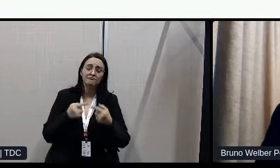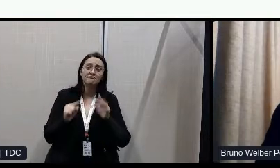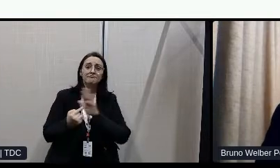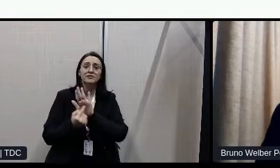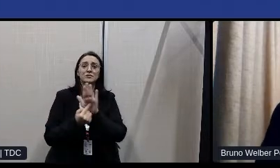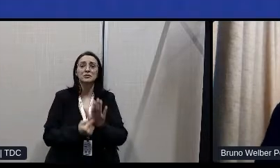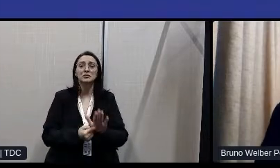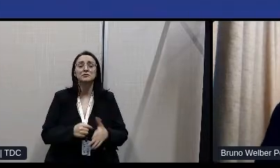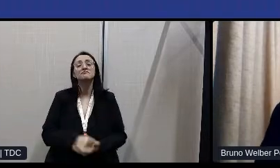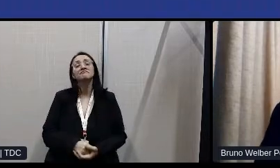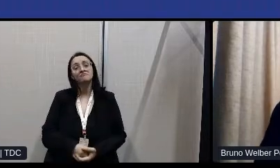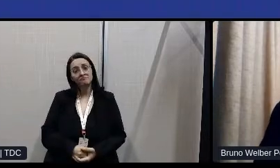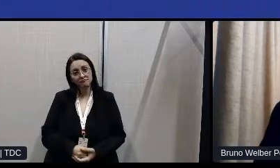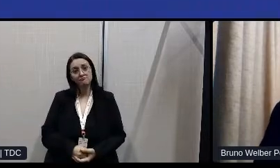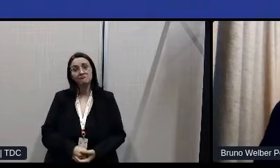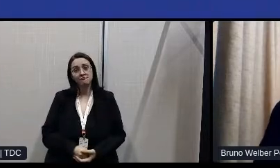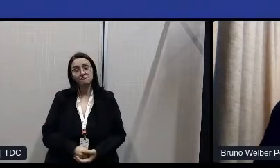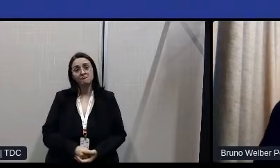usuários.